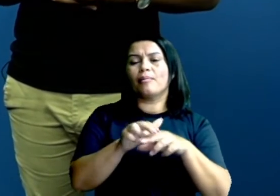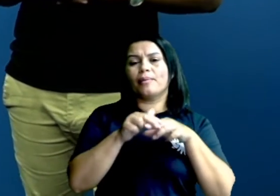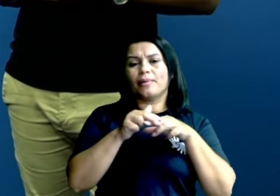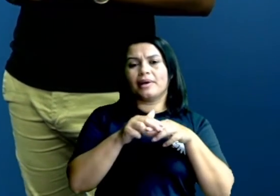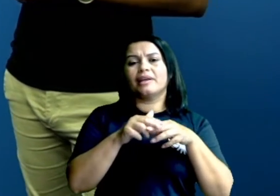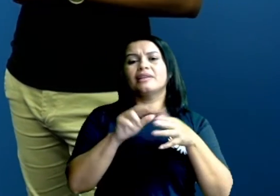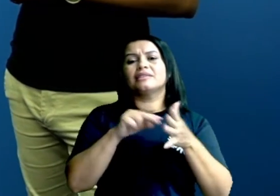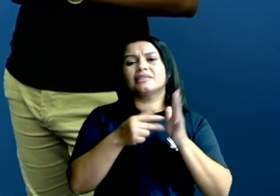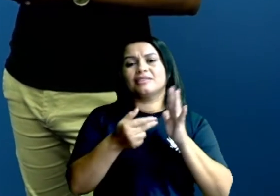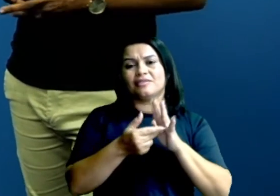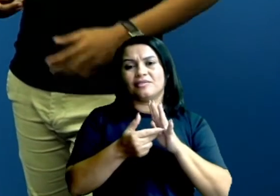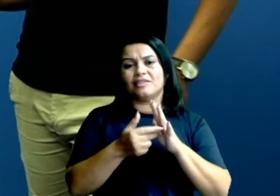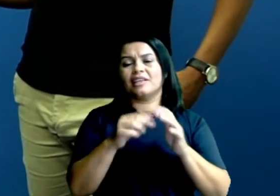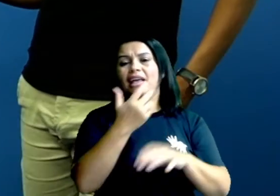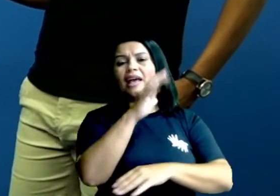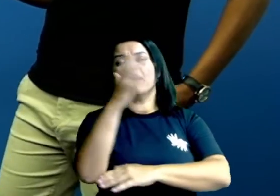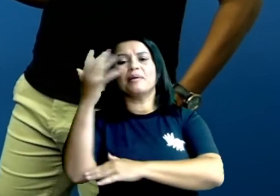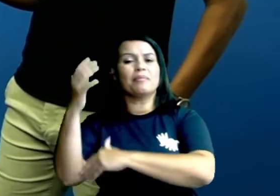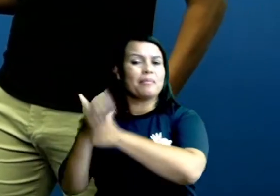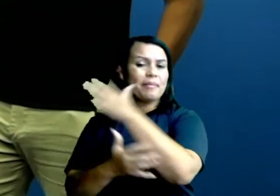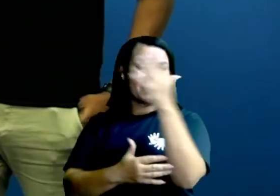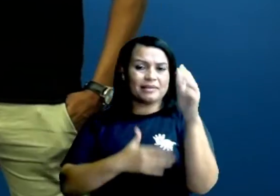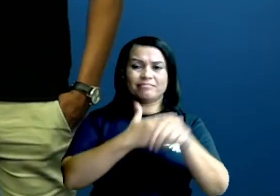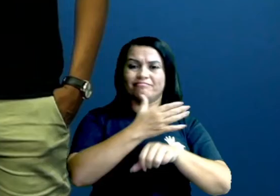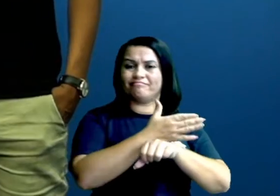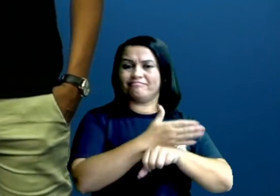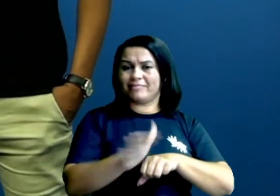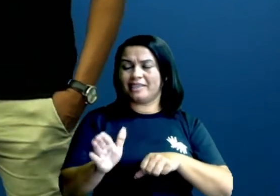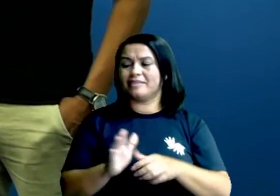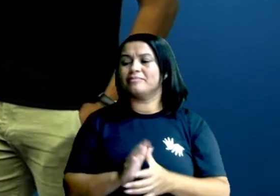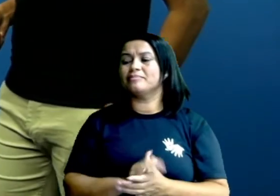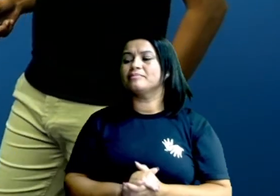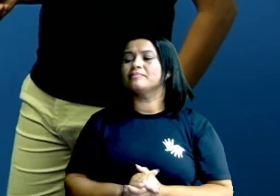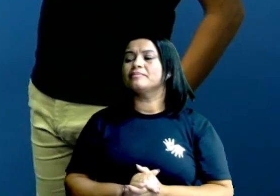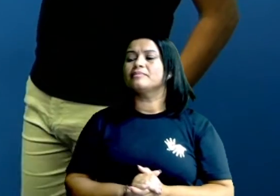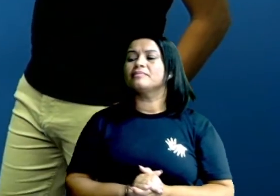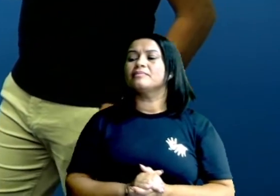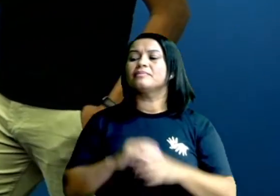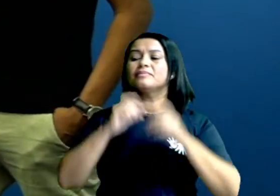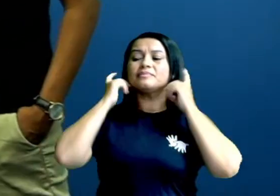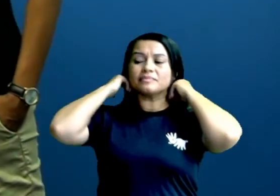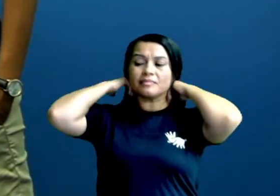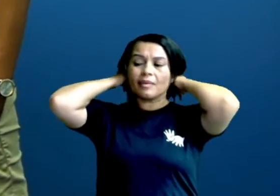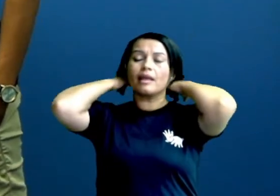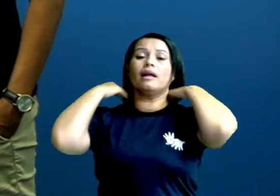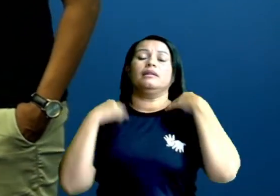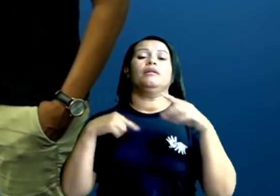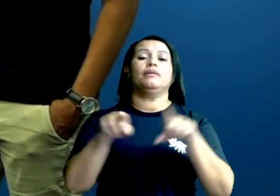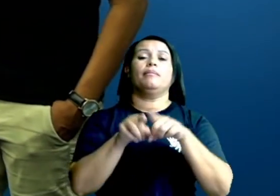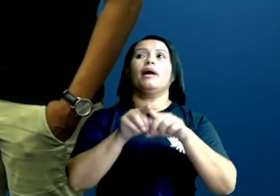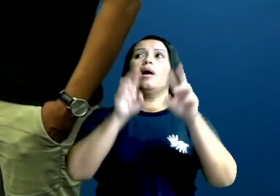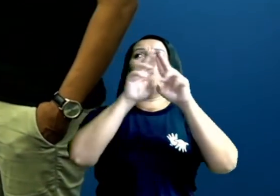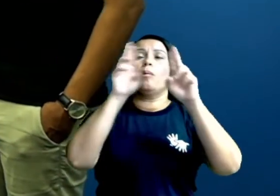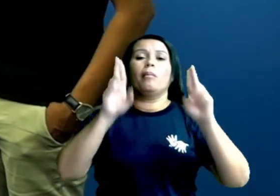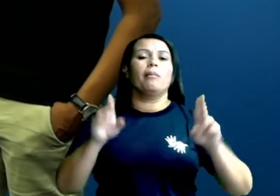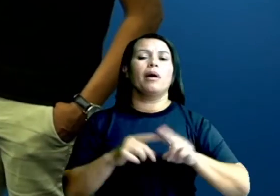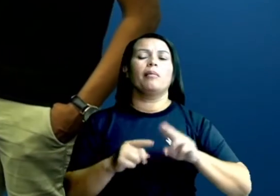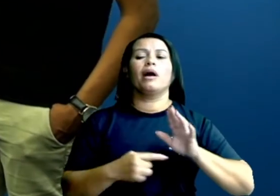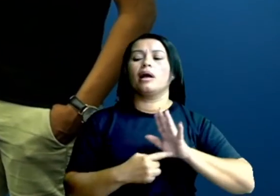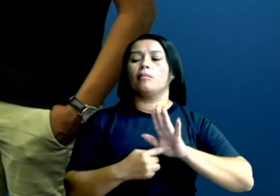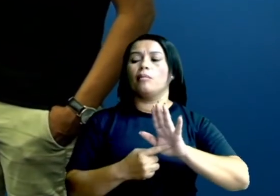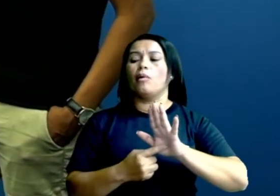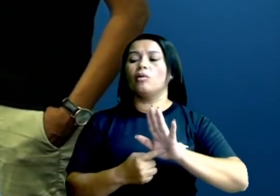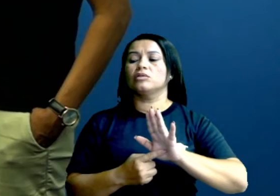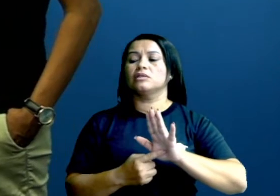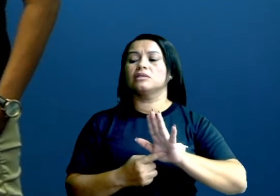conferiu o nome dado pelos indígenas a essa vegetação, tá bom? Aqui um mapa e um gráfico,